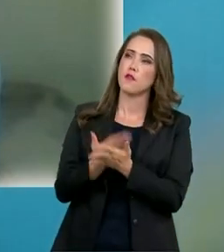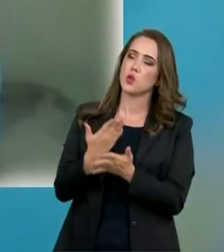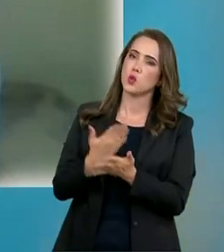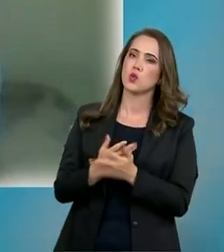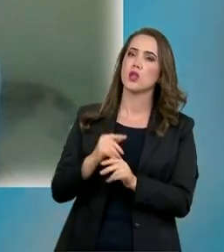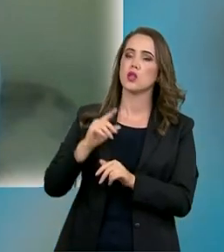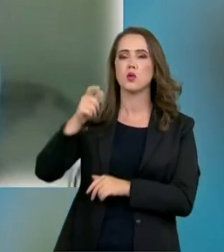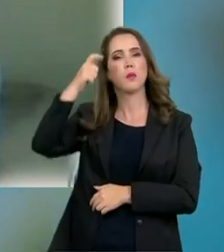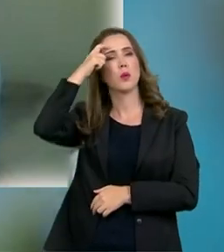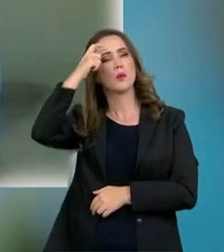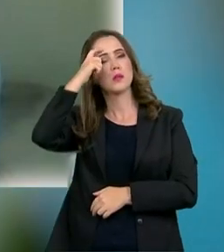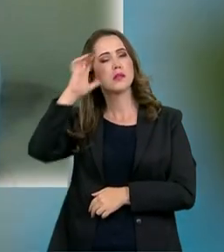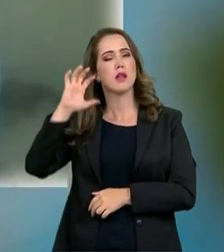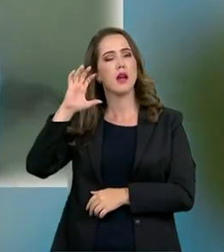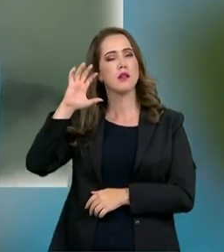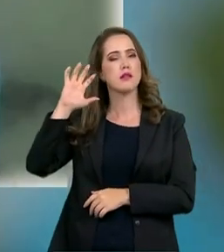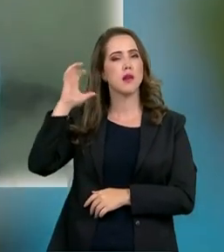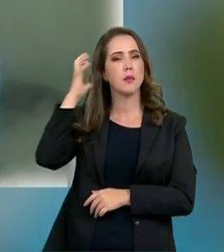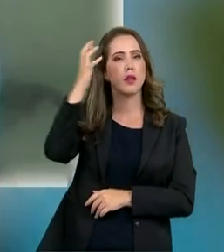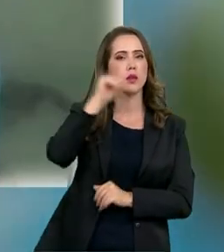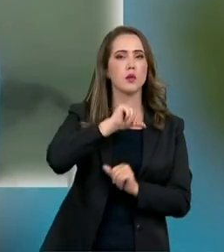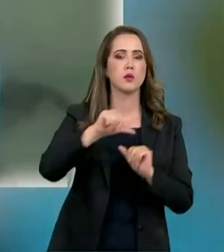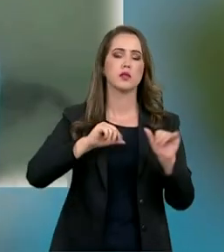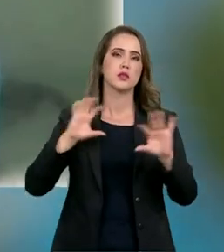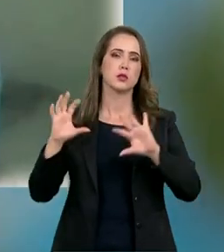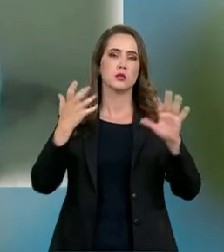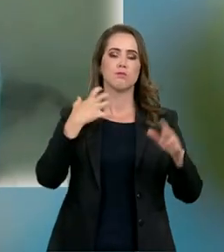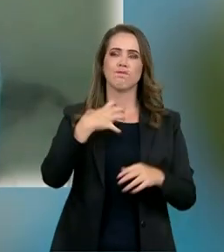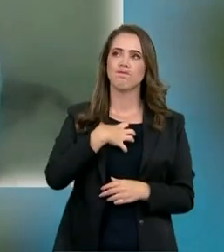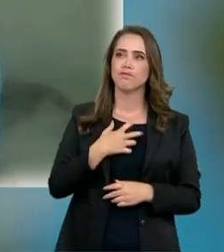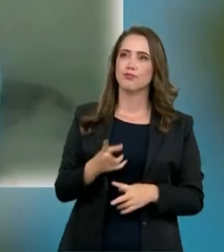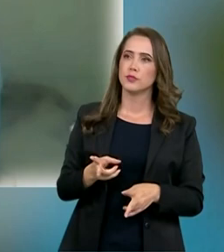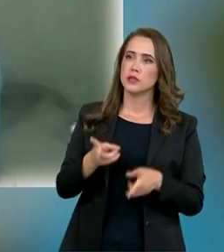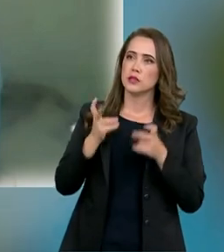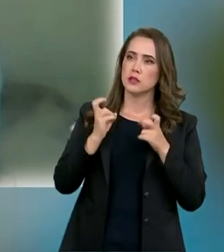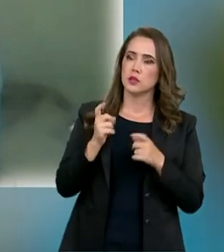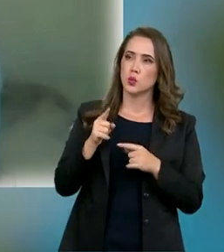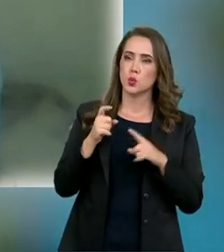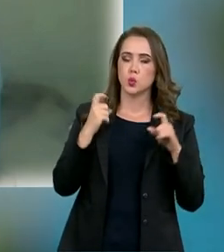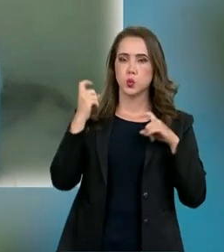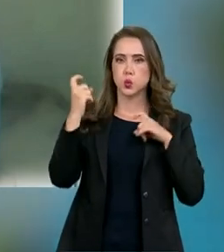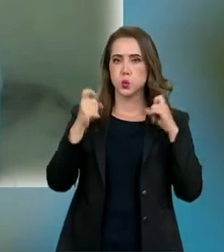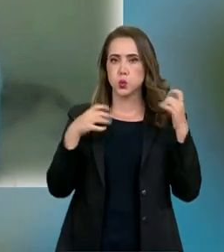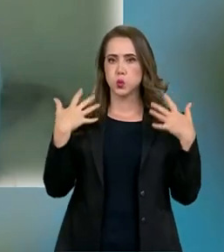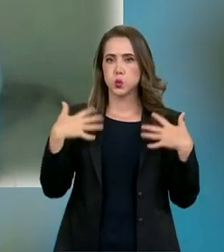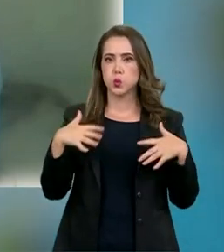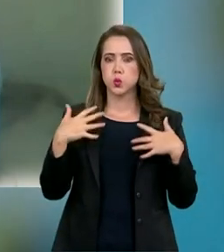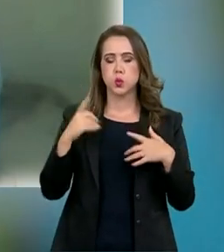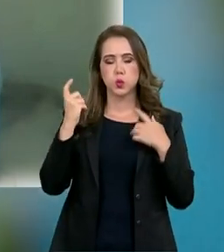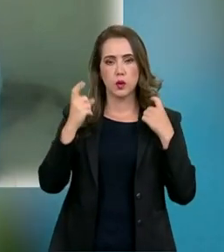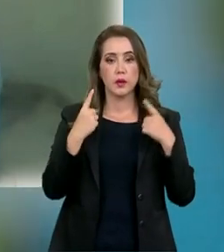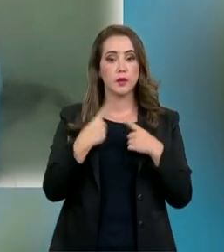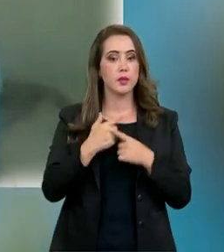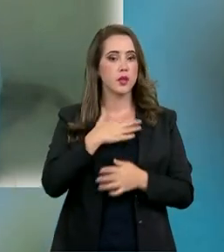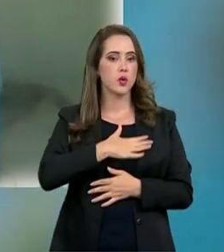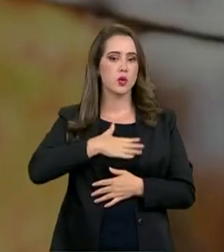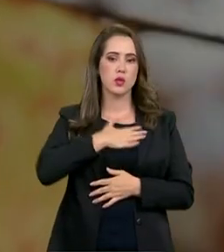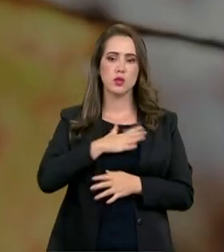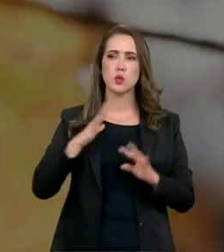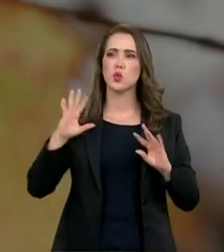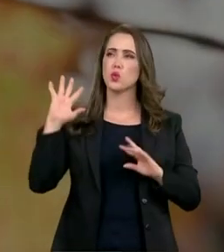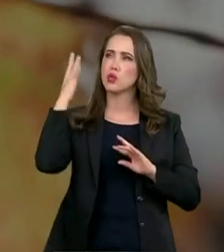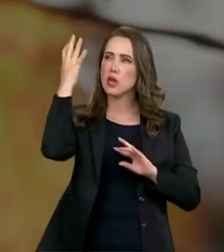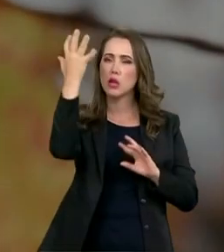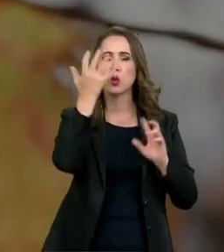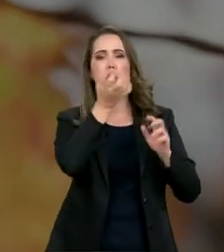mudanças climáticas, e aí isso me tocou muito, sabe? Eu fiquei bem preocupada, porque eu gostava tanto de natureza, de